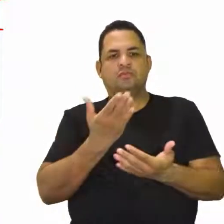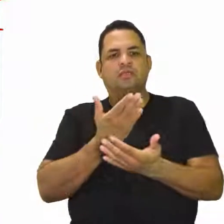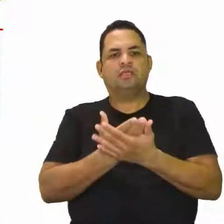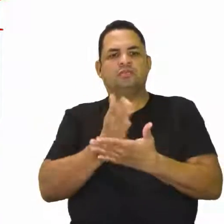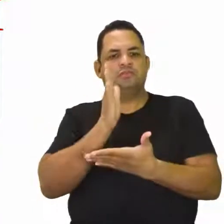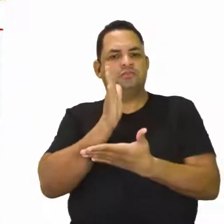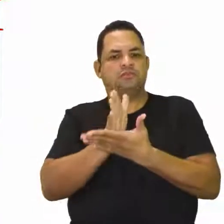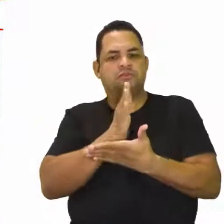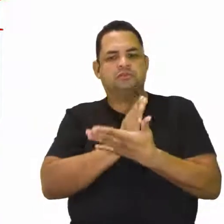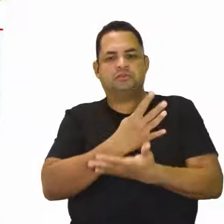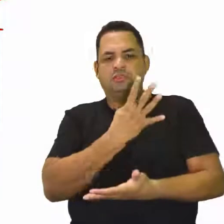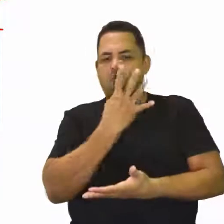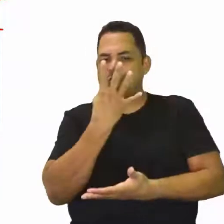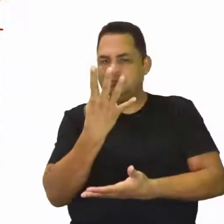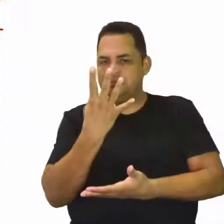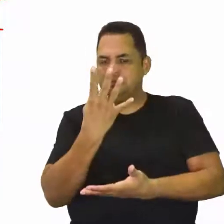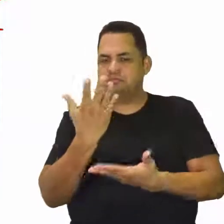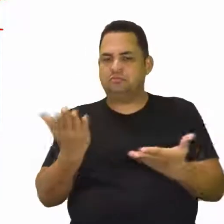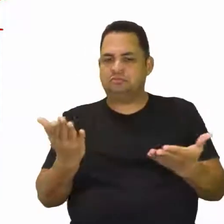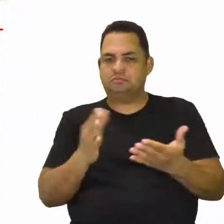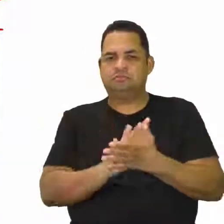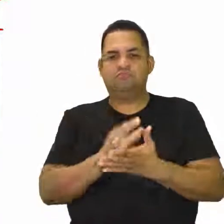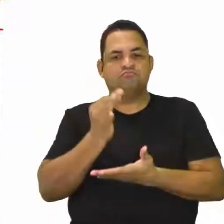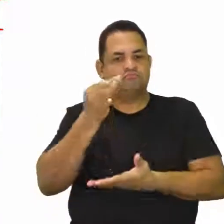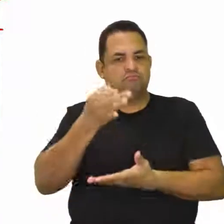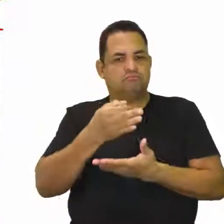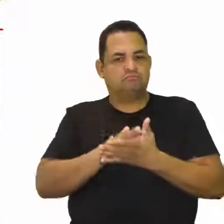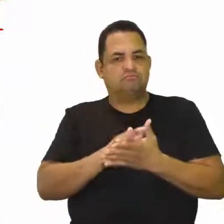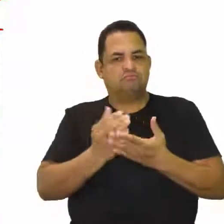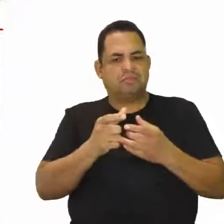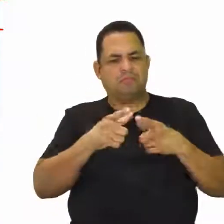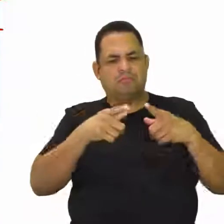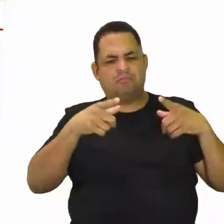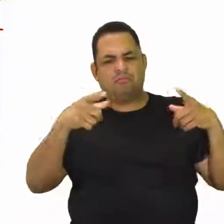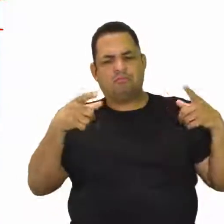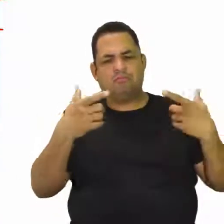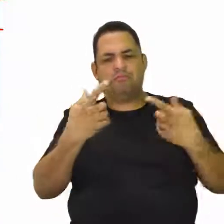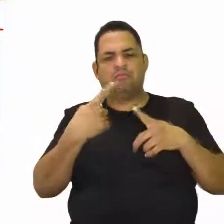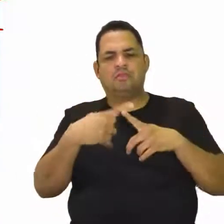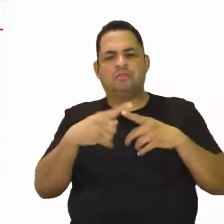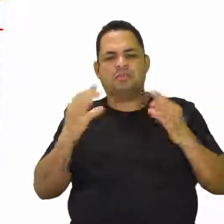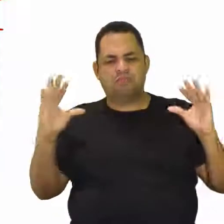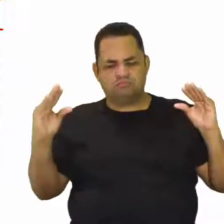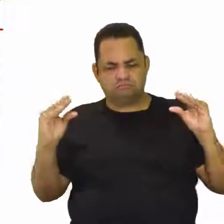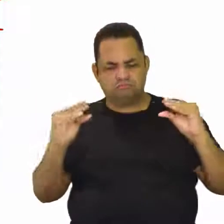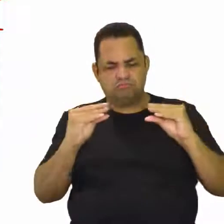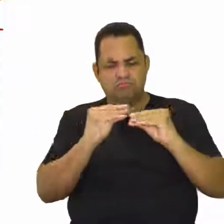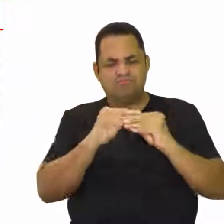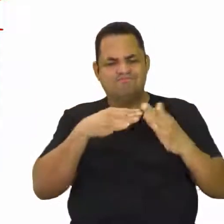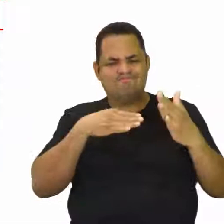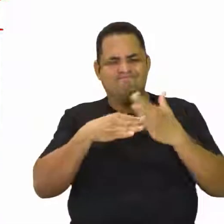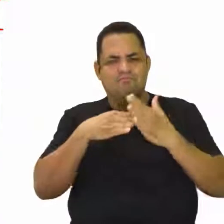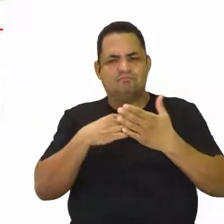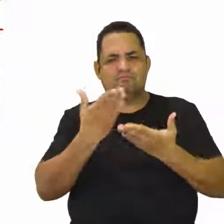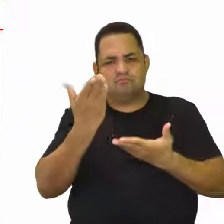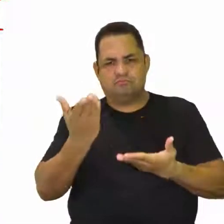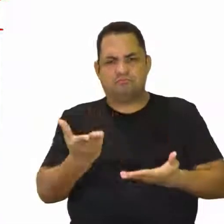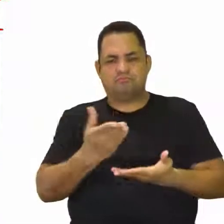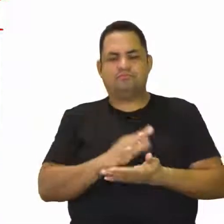dividida em 4 partes? Exatamente. É muito grande, e isso porque nós procuramos resumir o máximo para